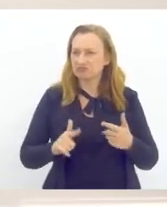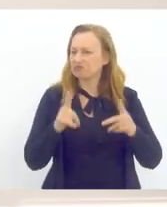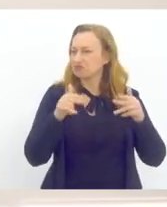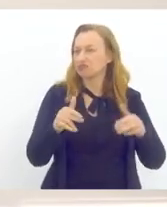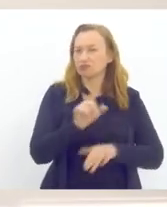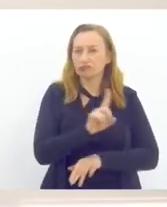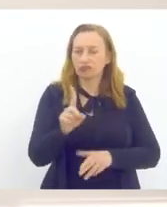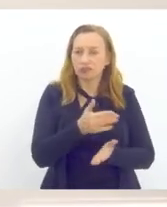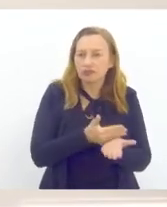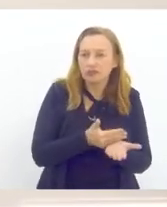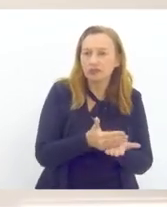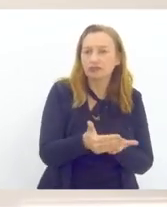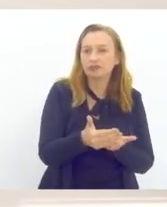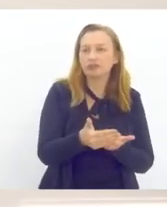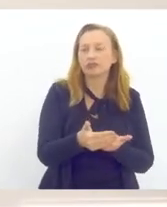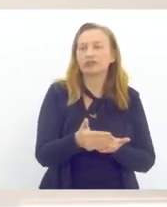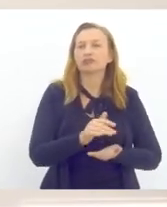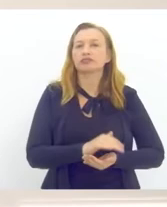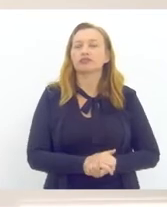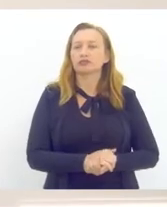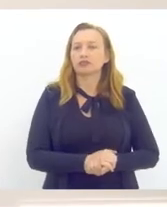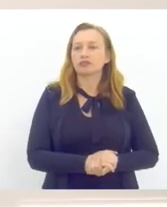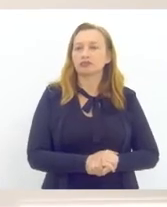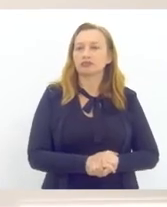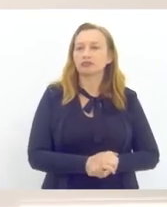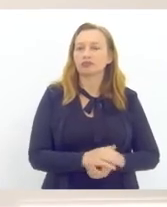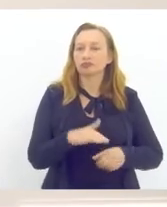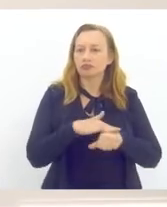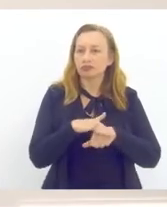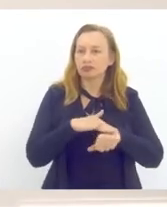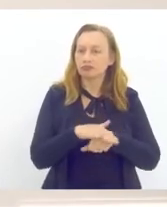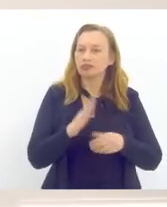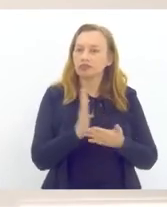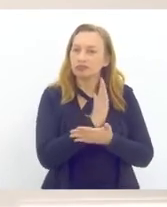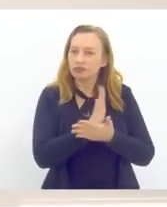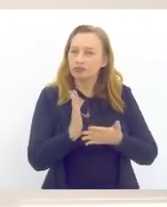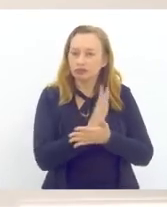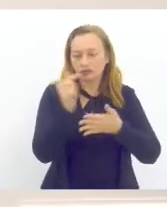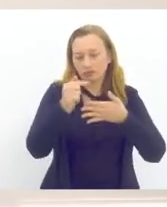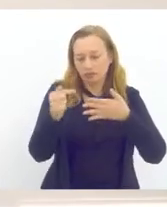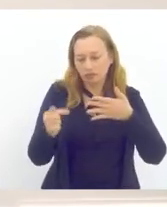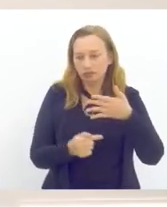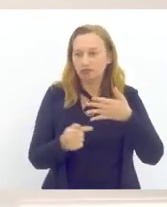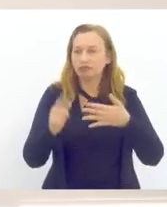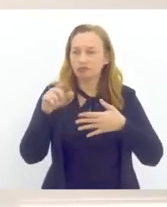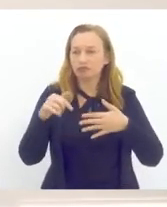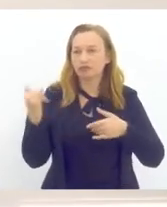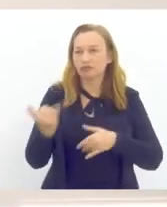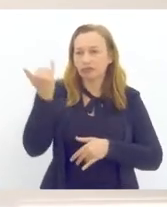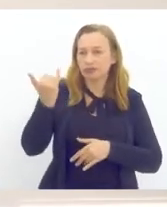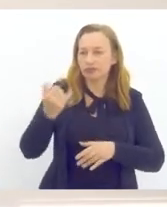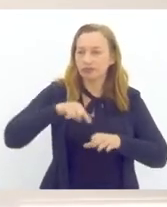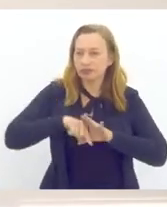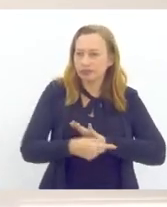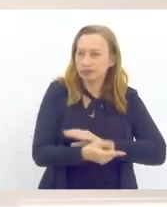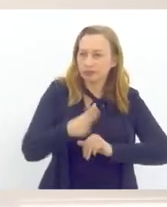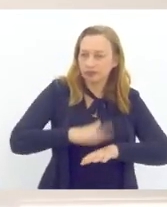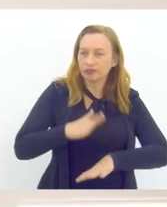dar início à nossa escuta. Só vou destacar alguns elementos que eu considero importantes para a gente buscar um